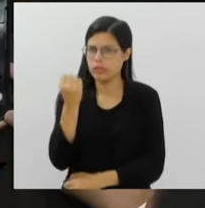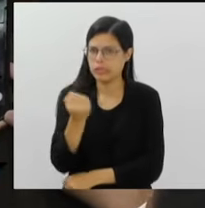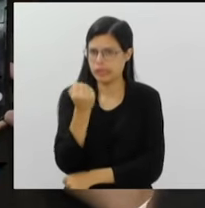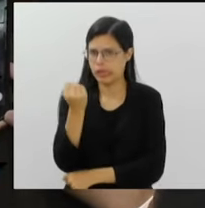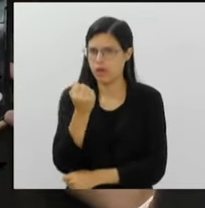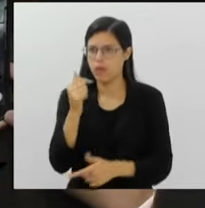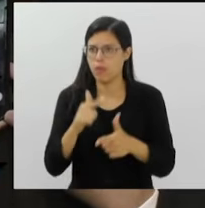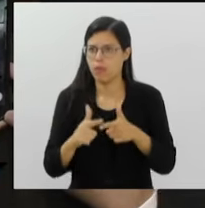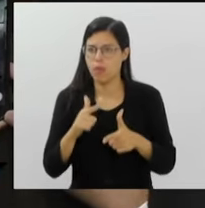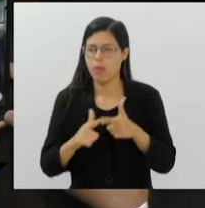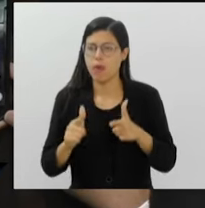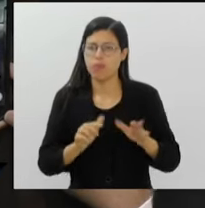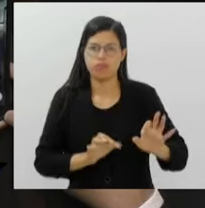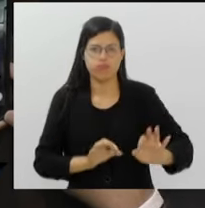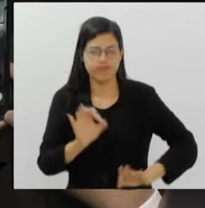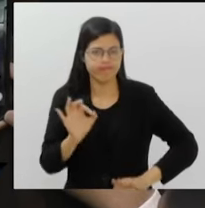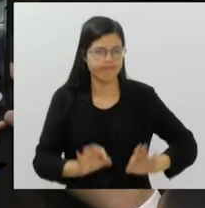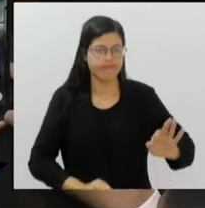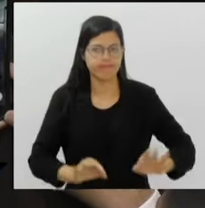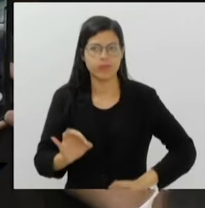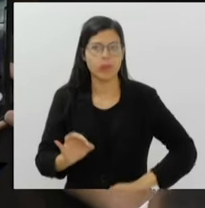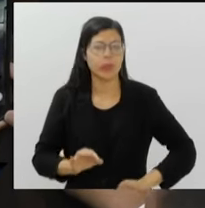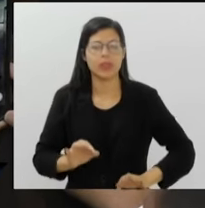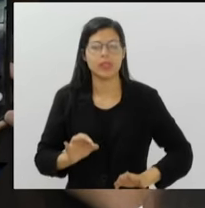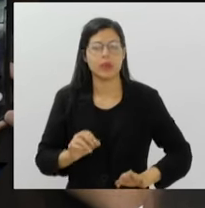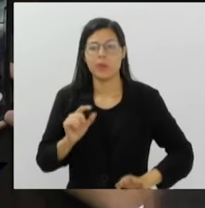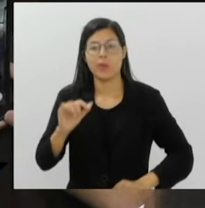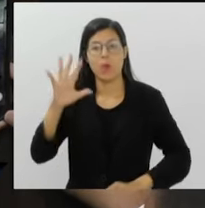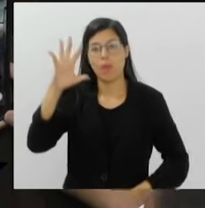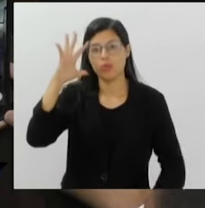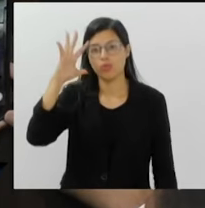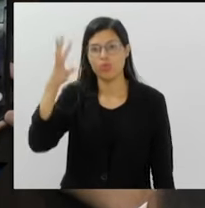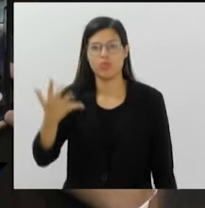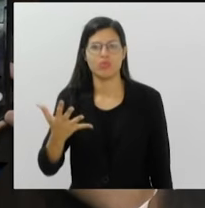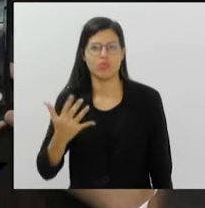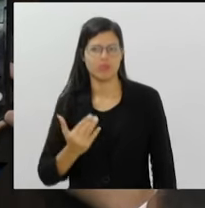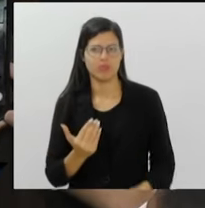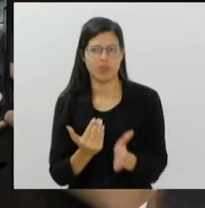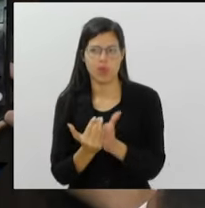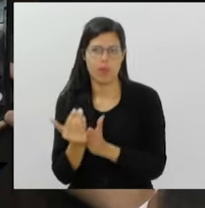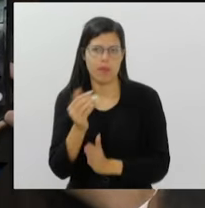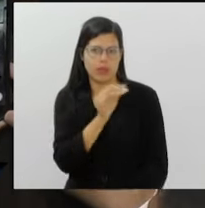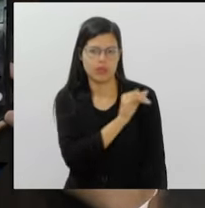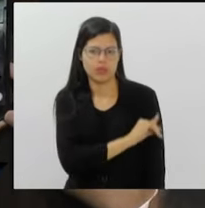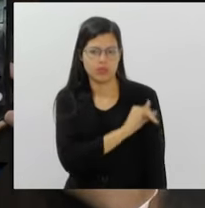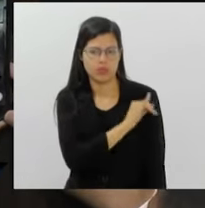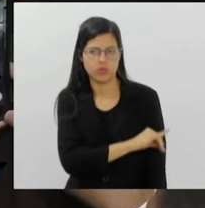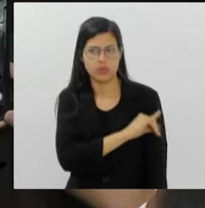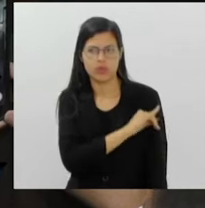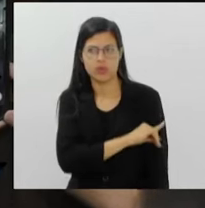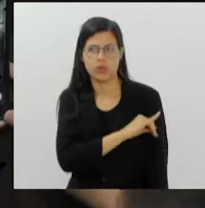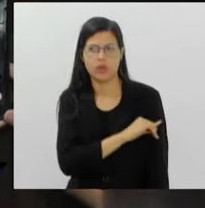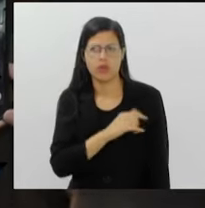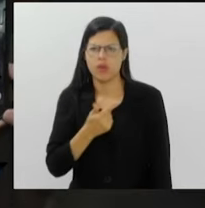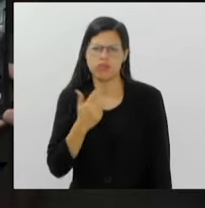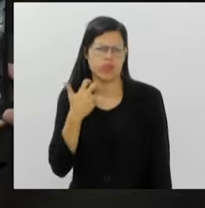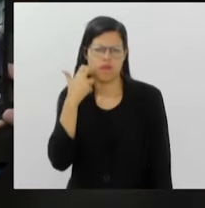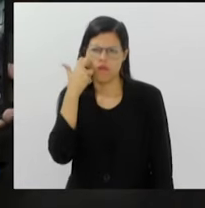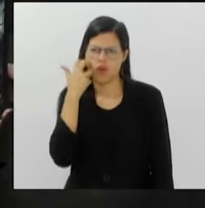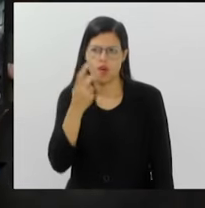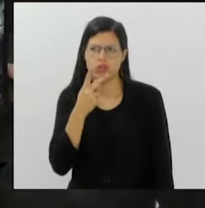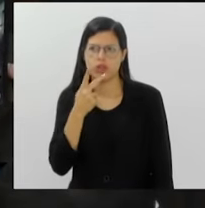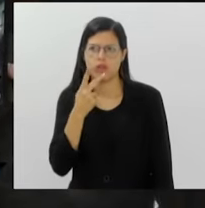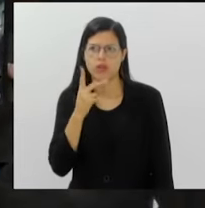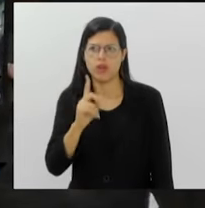e arrumar de uma vez por todas uma solução que comece pelo Rio de Janeiro, que eu não tenho vergonha de falar, não